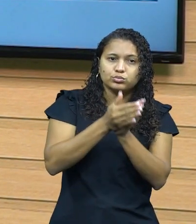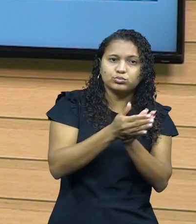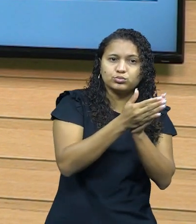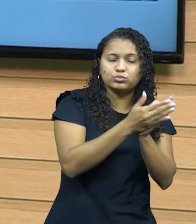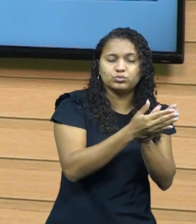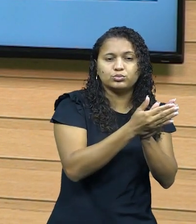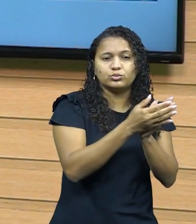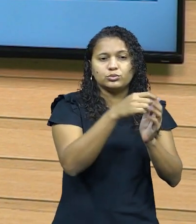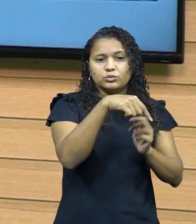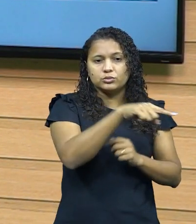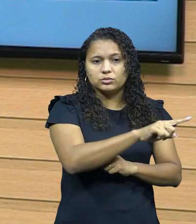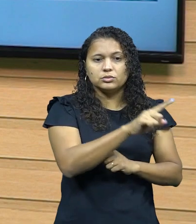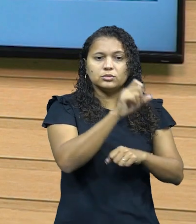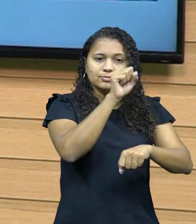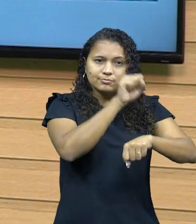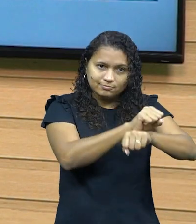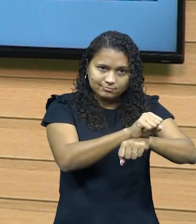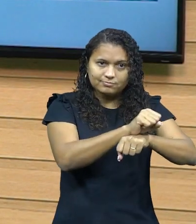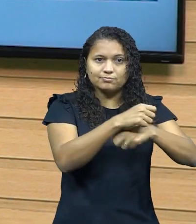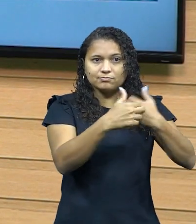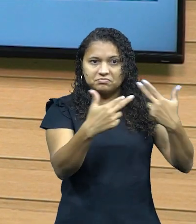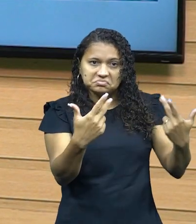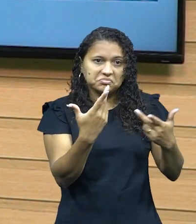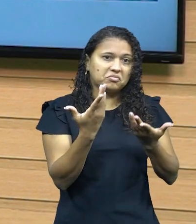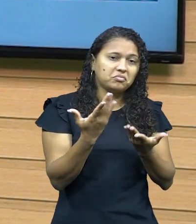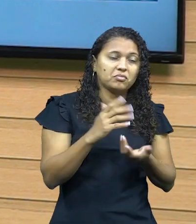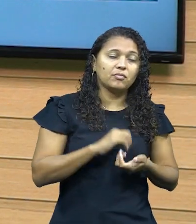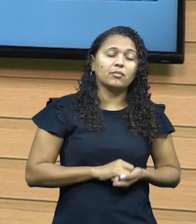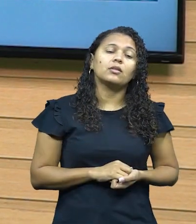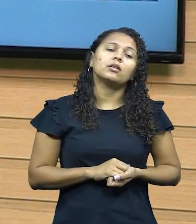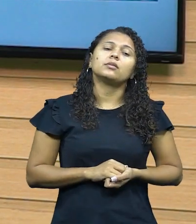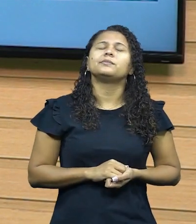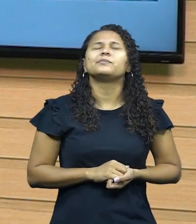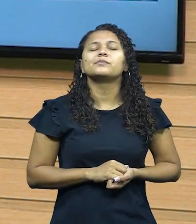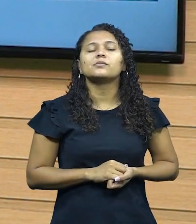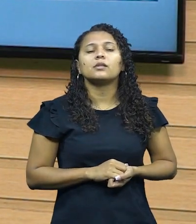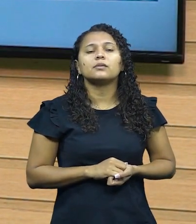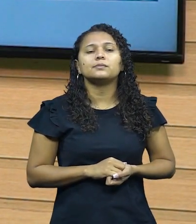na área onde o navio ele vai fazer seu embarque ou desembarque,